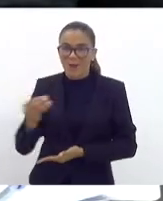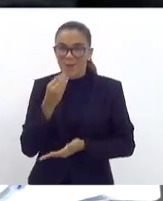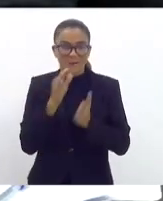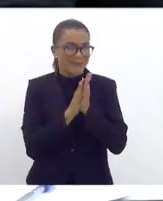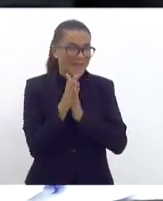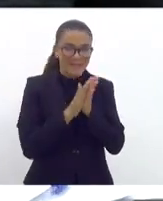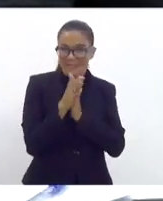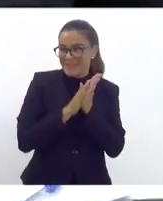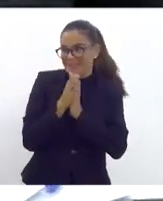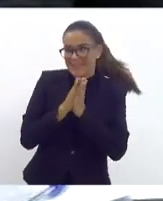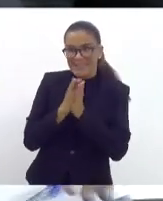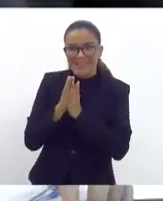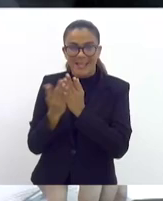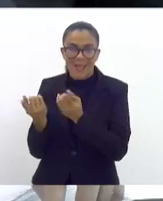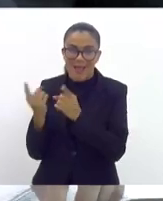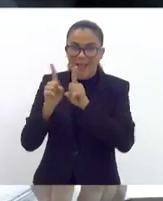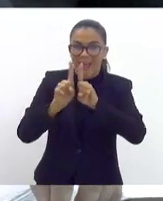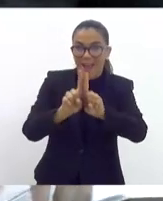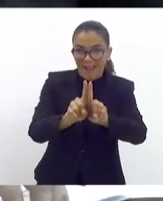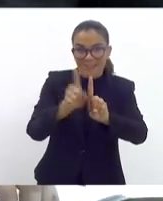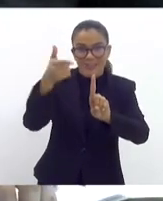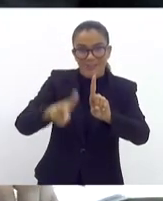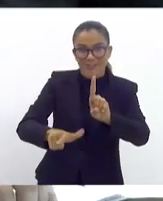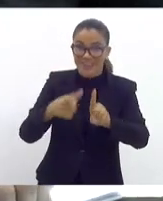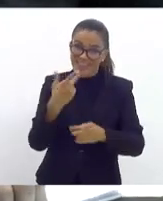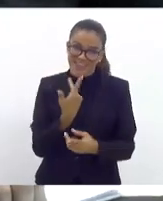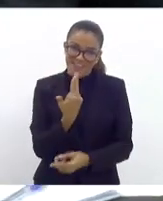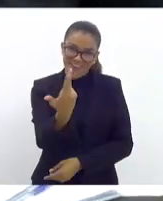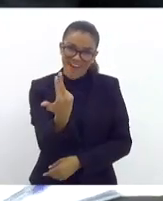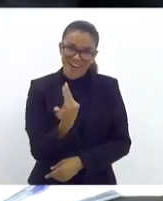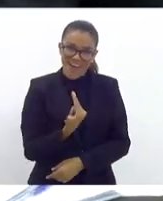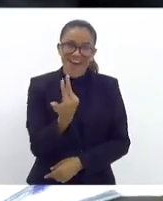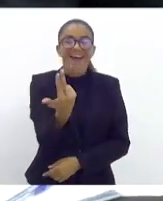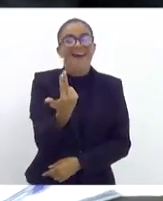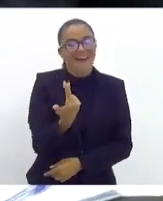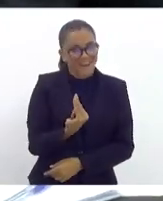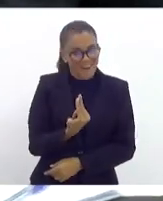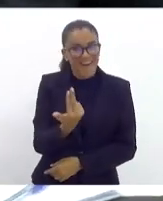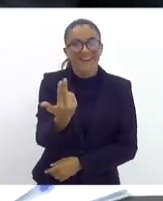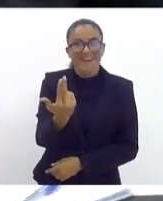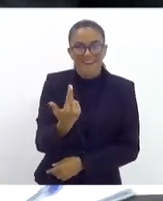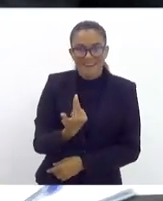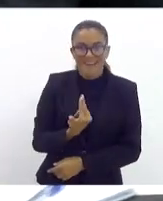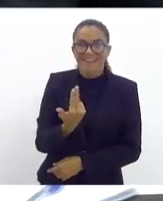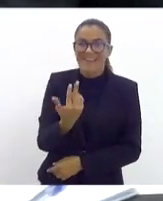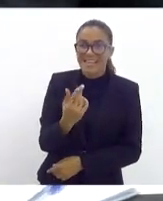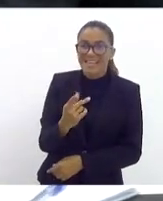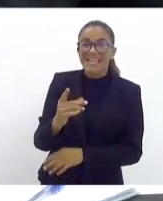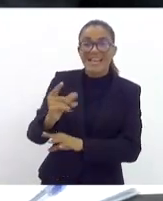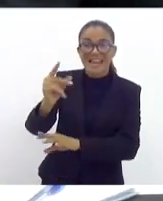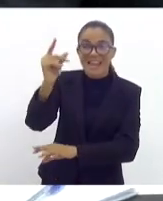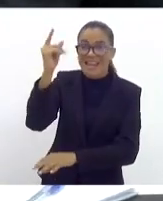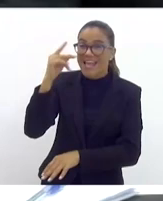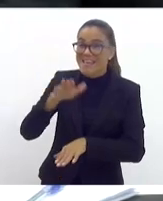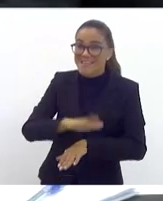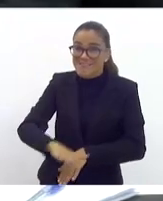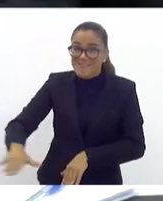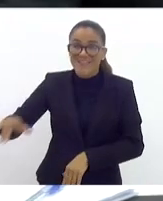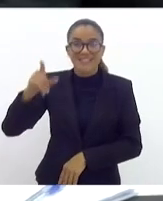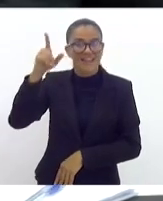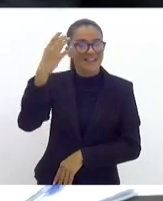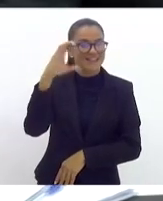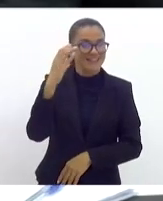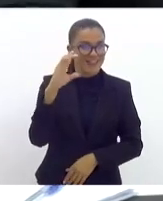poder reaproximar igual eu vossa excelência desde infância pelas ruas de